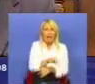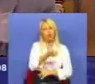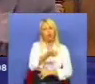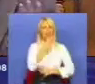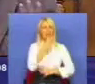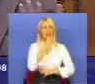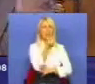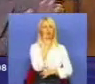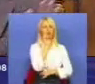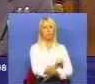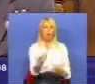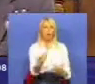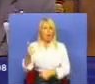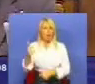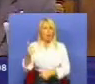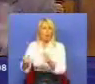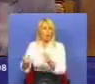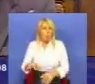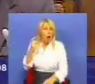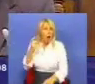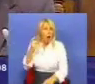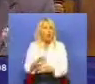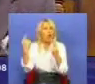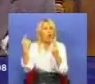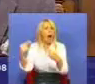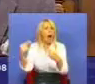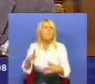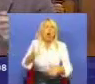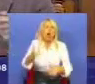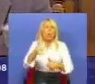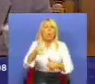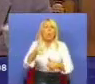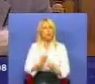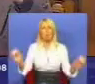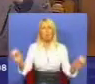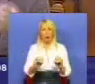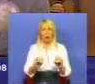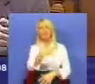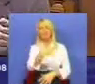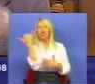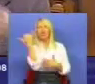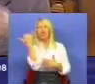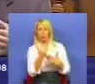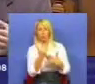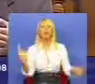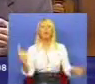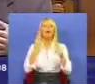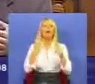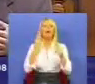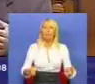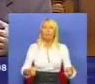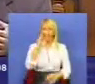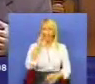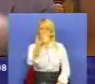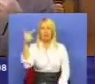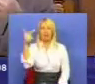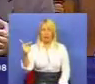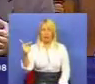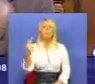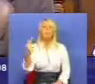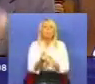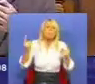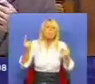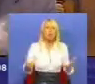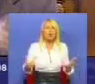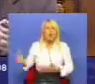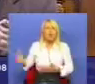preços. Não há concorrência. Há um regulador, mas não há concorrência. Em segundo lugar, porquê os CTTs? Porquê